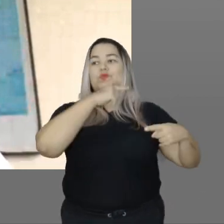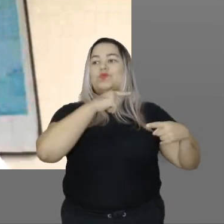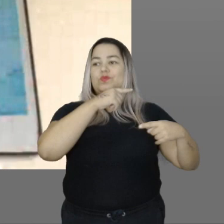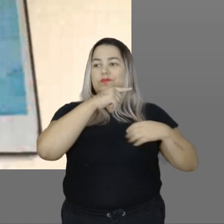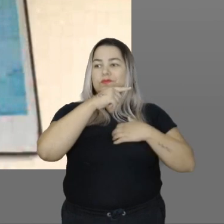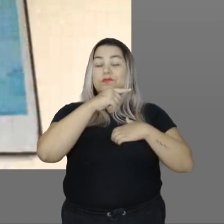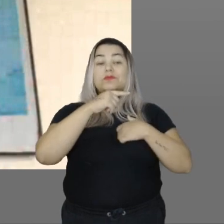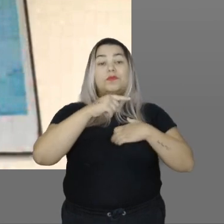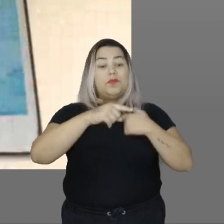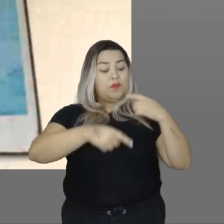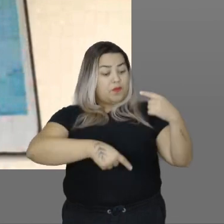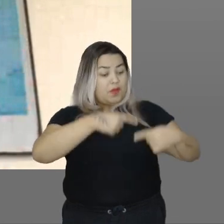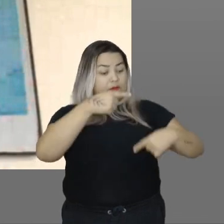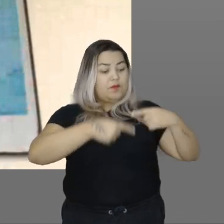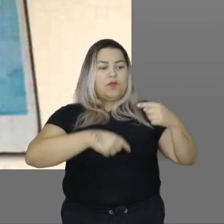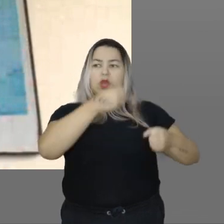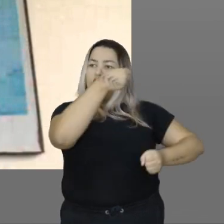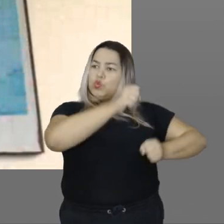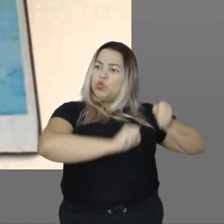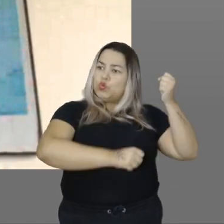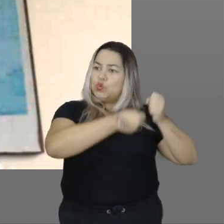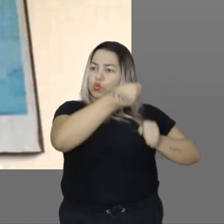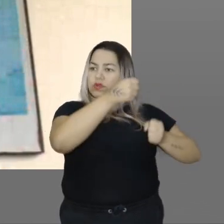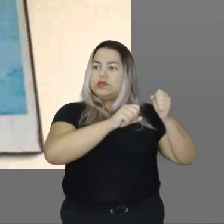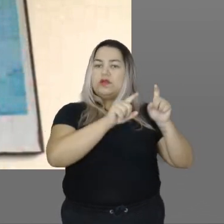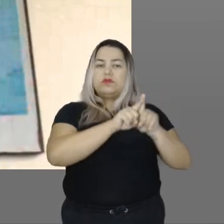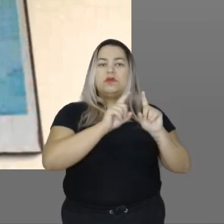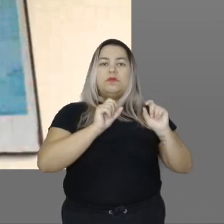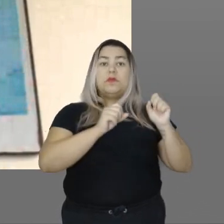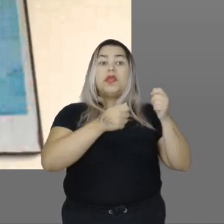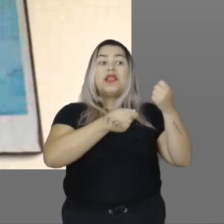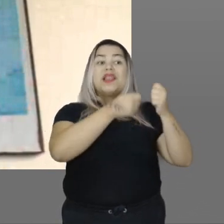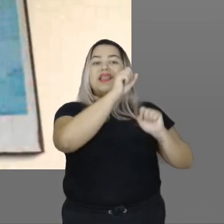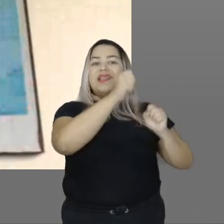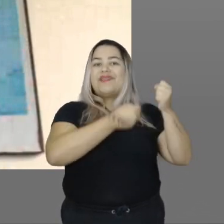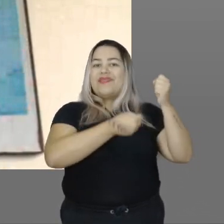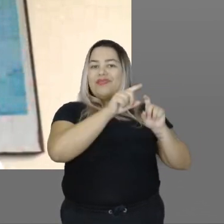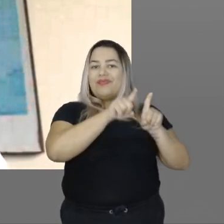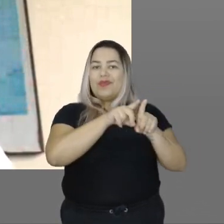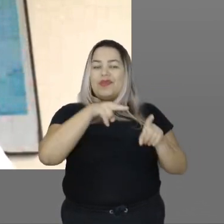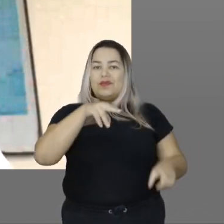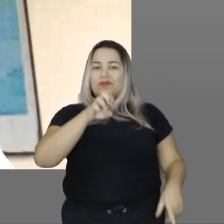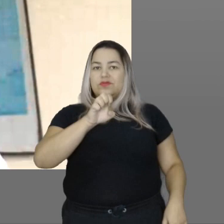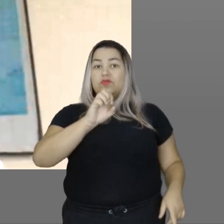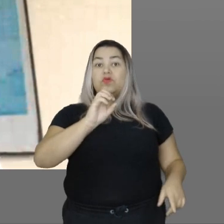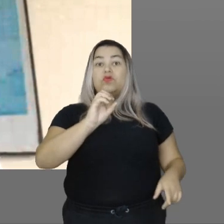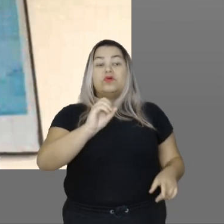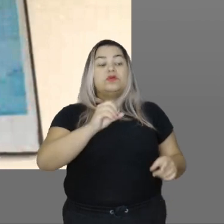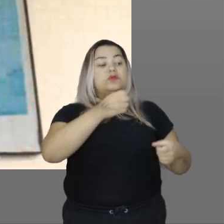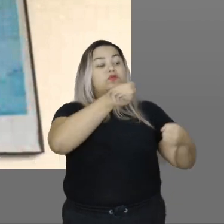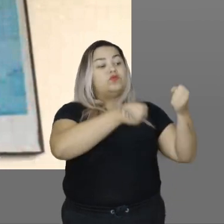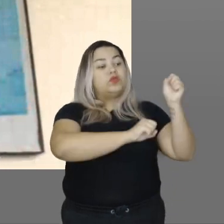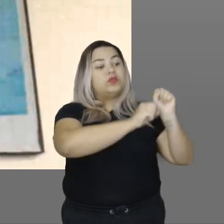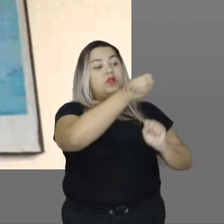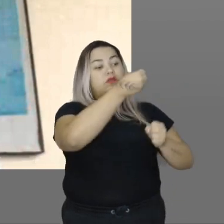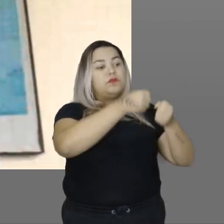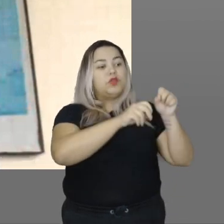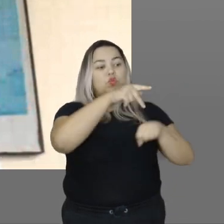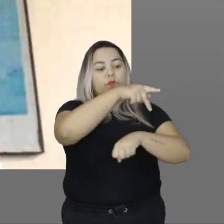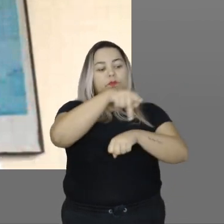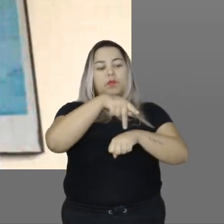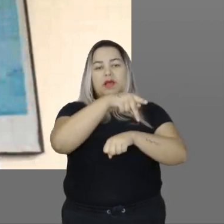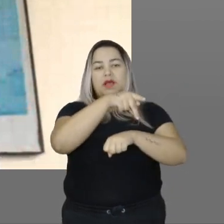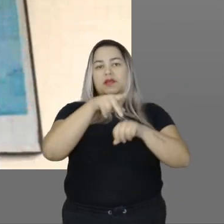reconstruindo uma política industrial. Nós chamamos de uma neoindustrialização, que queremos uma industrialização do